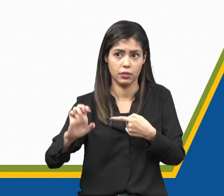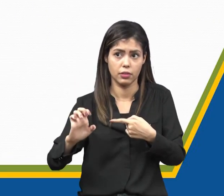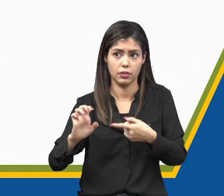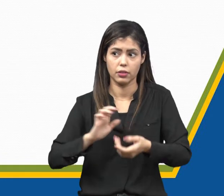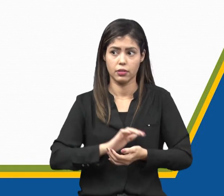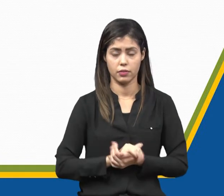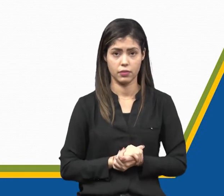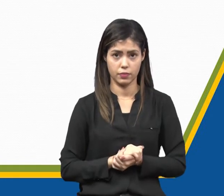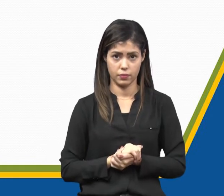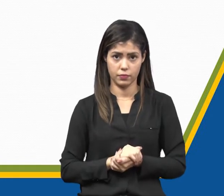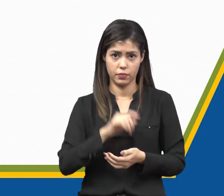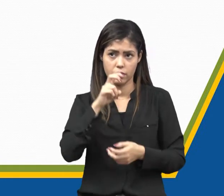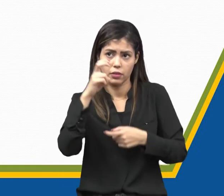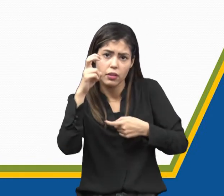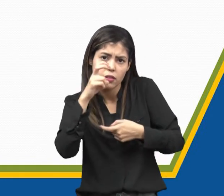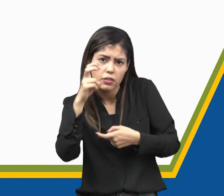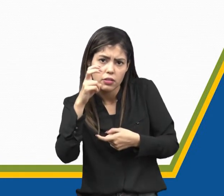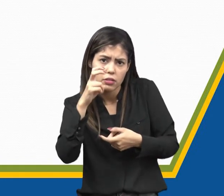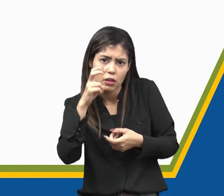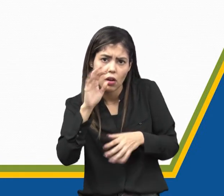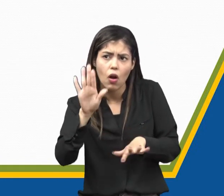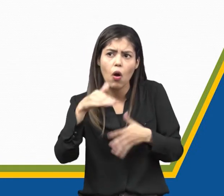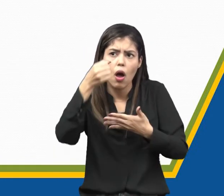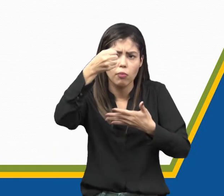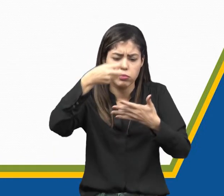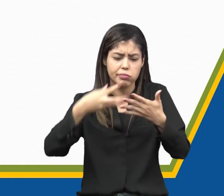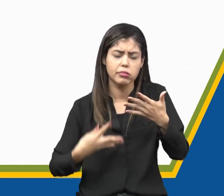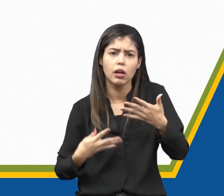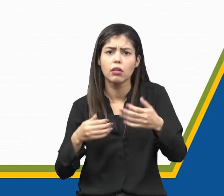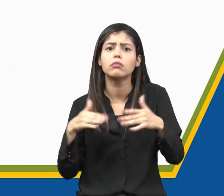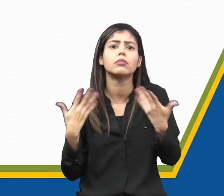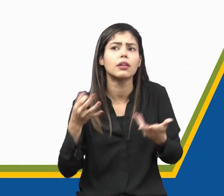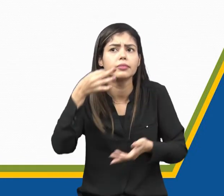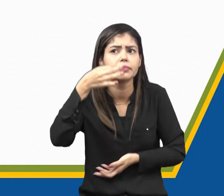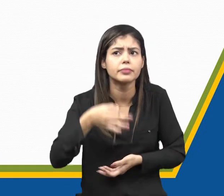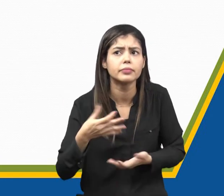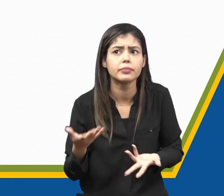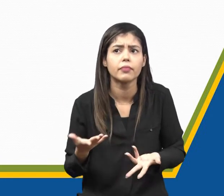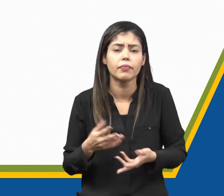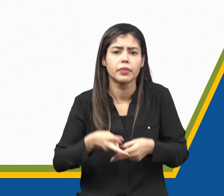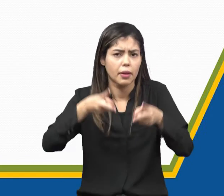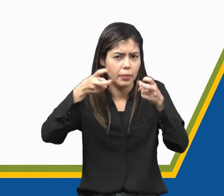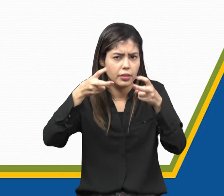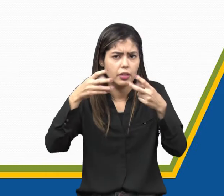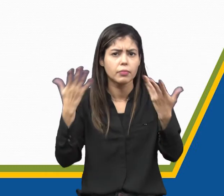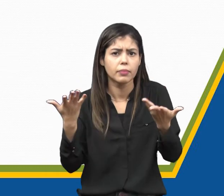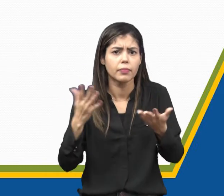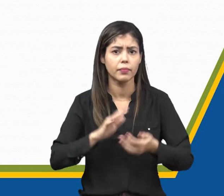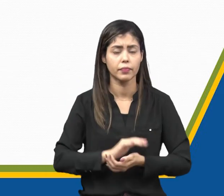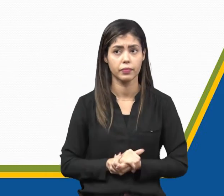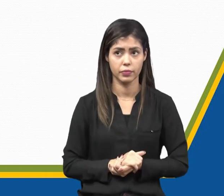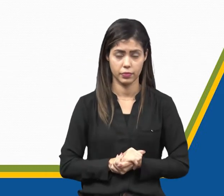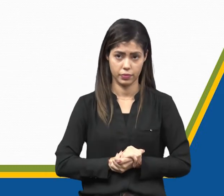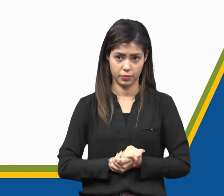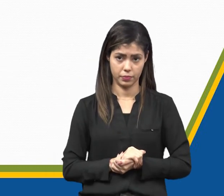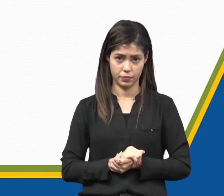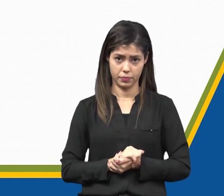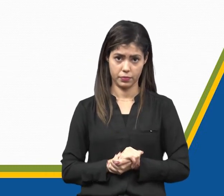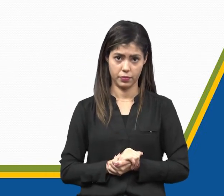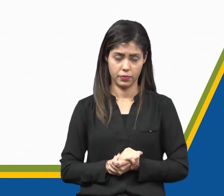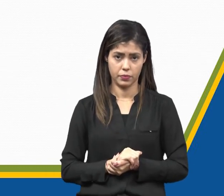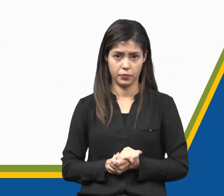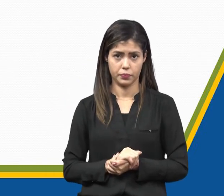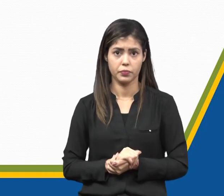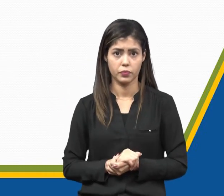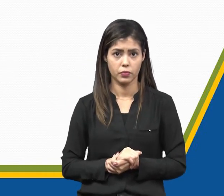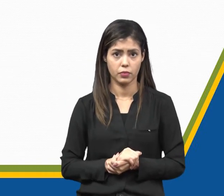D e E. Essas 5 alternativas, qual delas seria a alternativa correta, né? Observe aí, né? Vamos ver se você vai